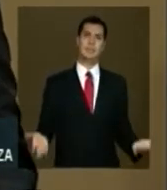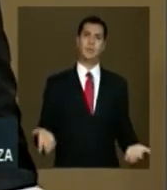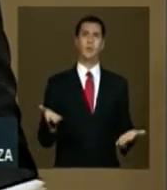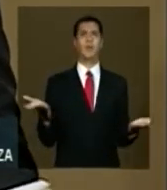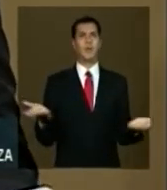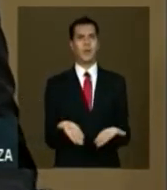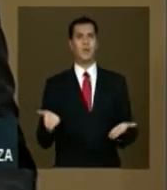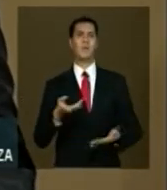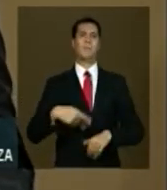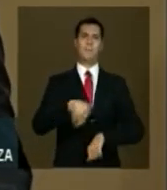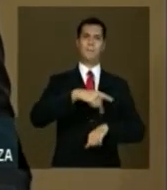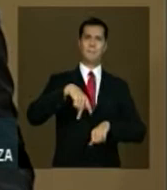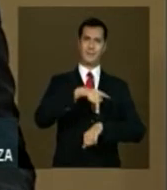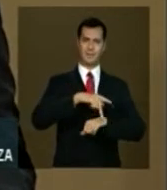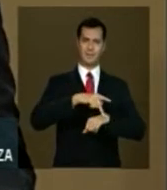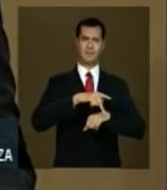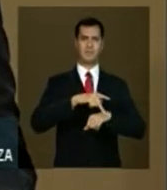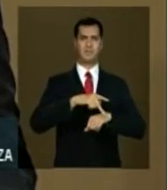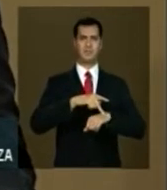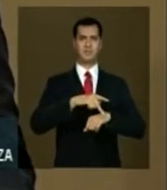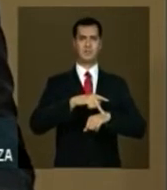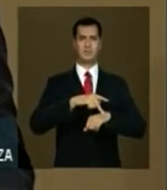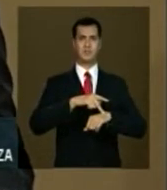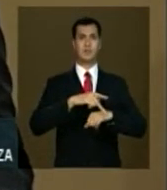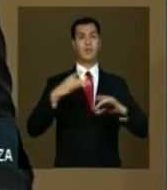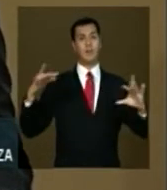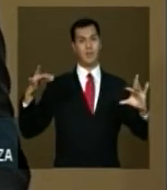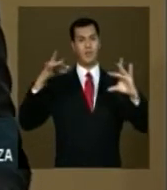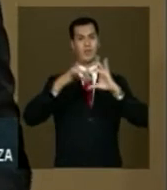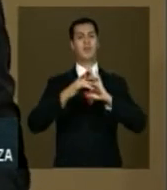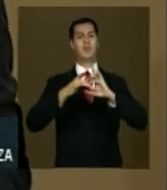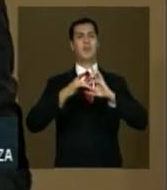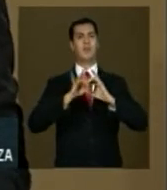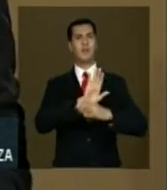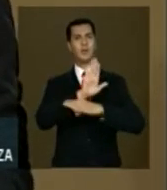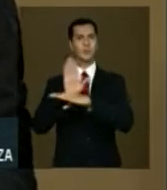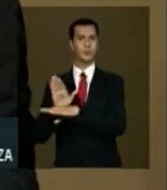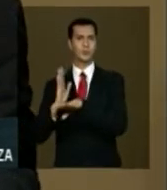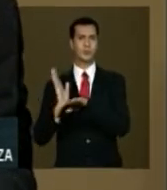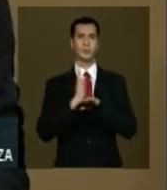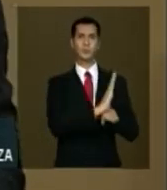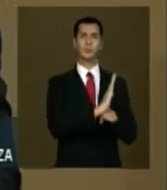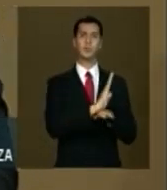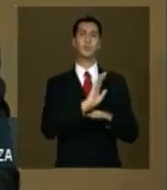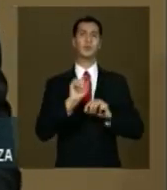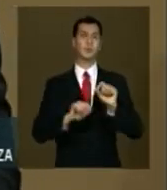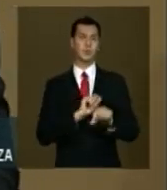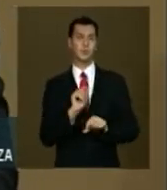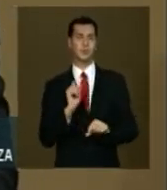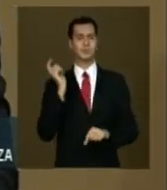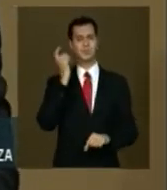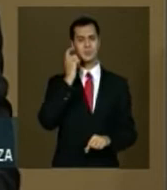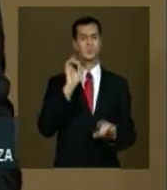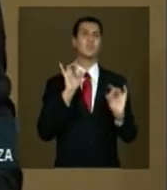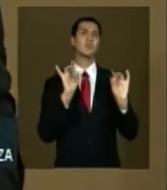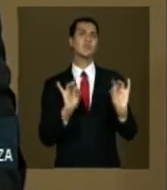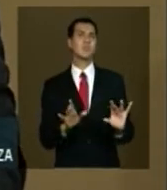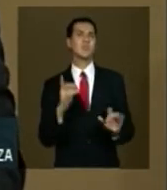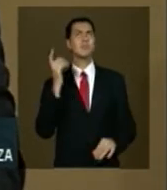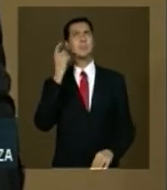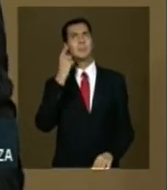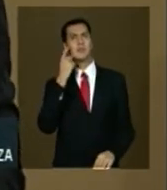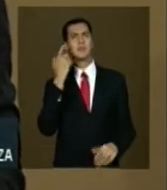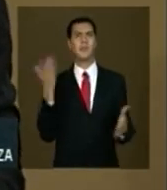ênfase essa modalidade de cooperação para promoção do desenvolvimento não se explica pela mera substituição de atores do mundo